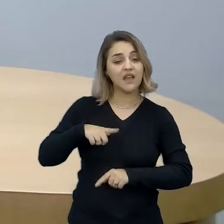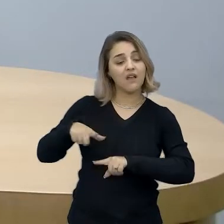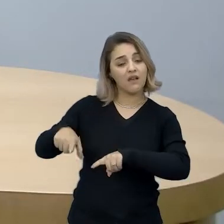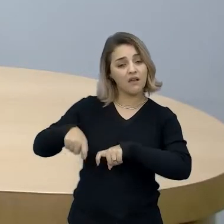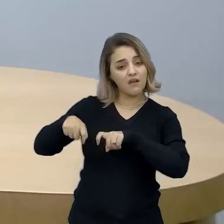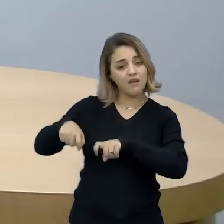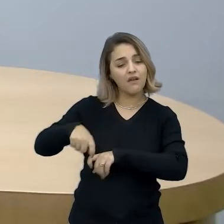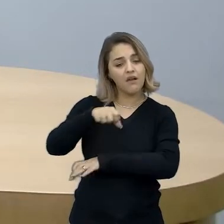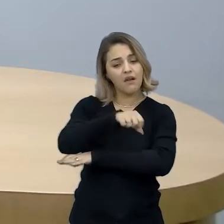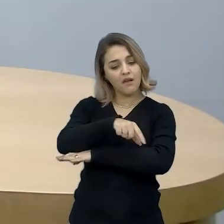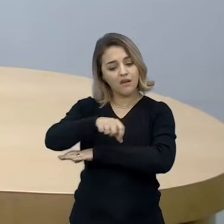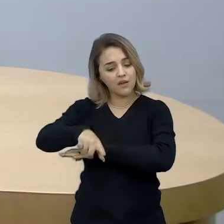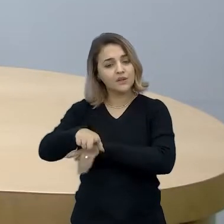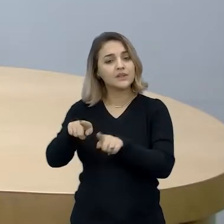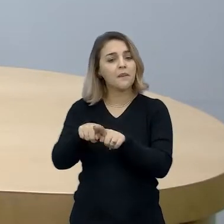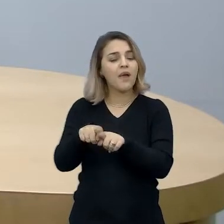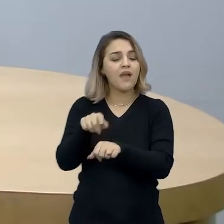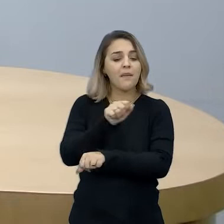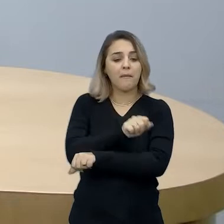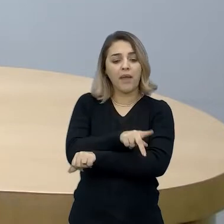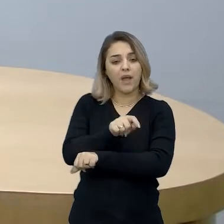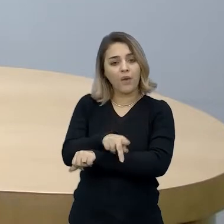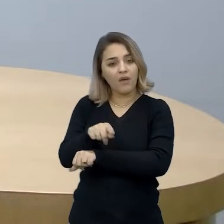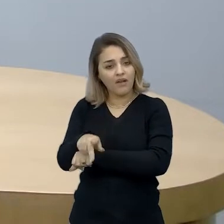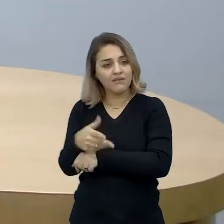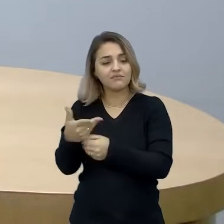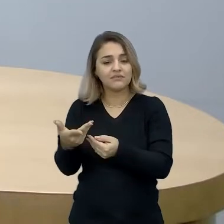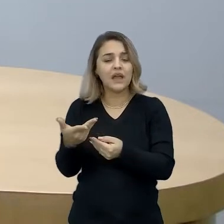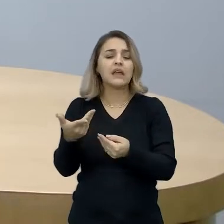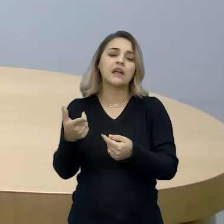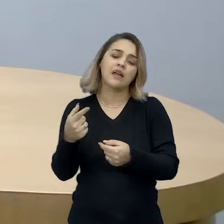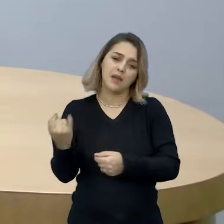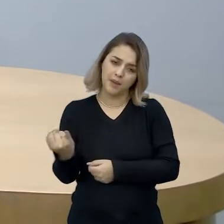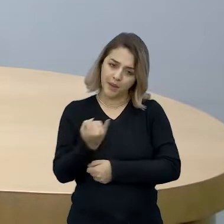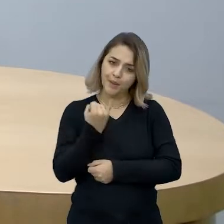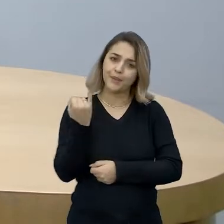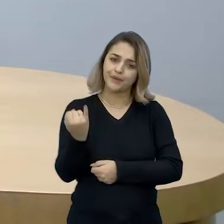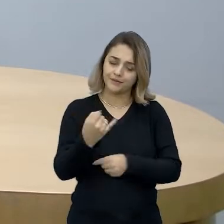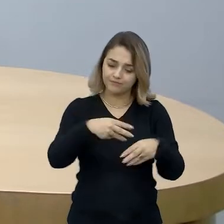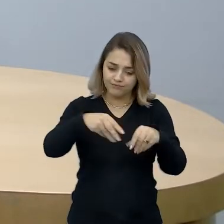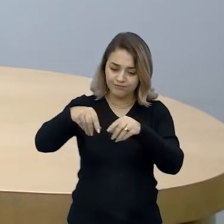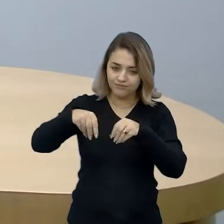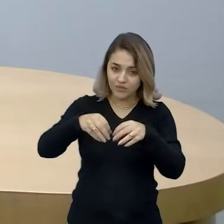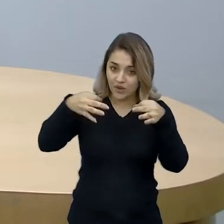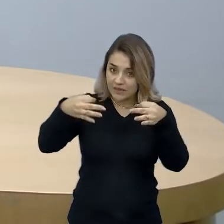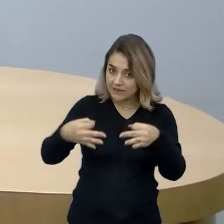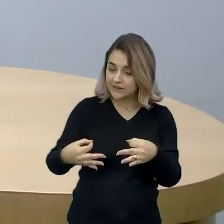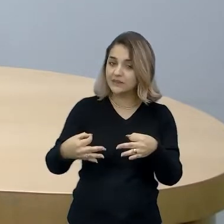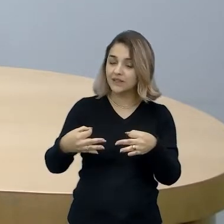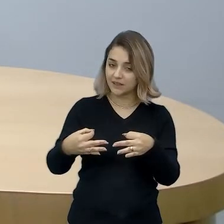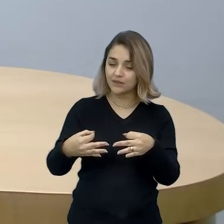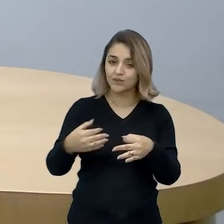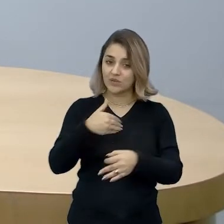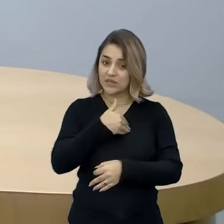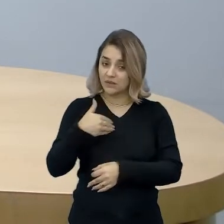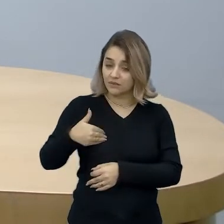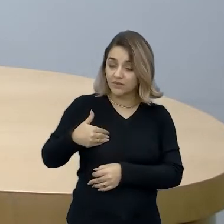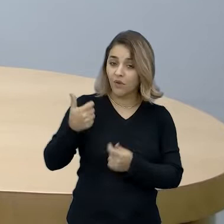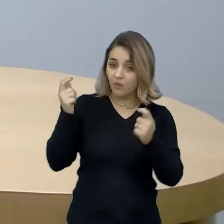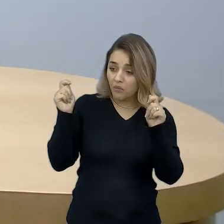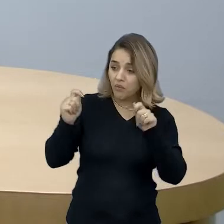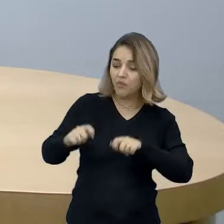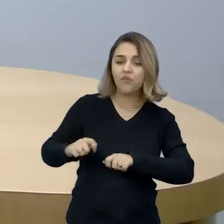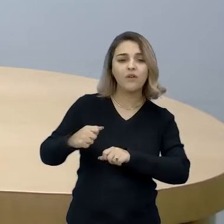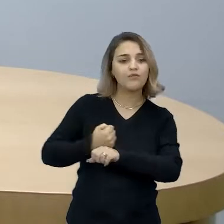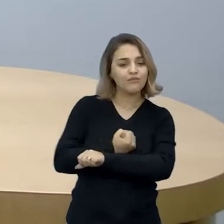como também na pecuária, né? A pecuária também depende muito aí desse solo estar fértil, né, e produzindo vegetação para o